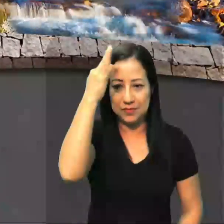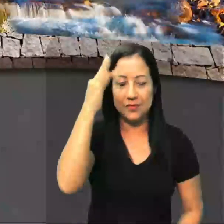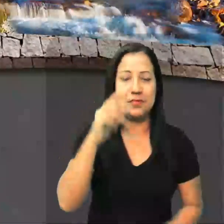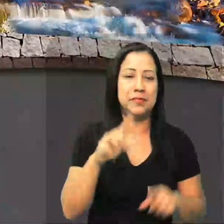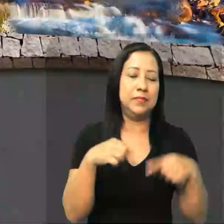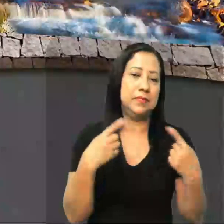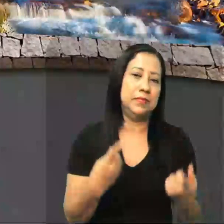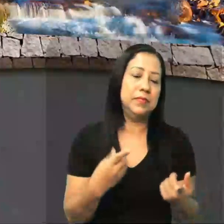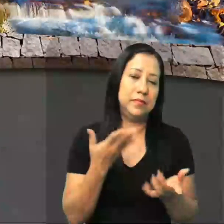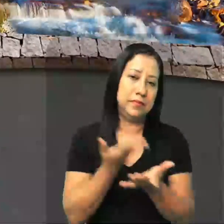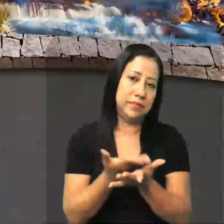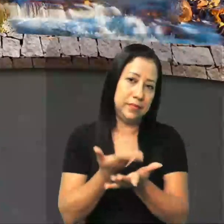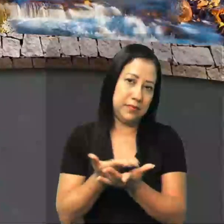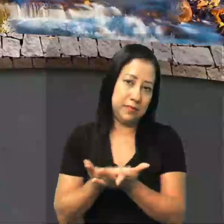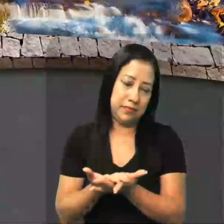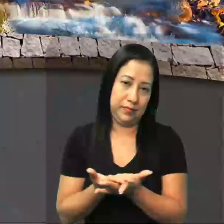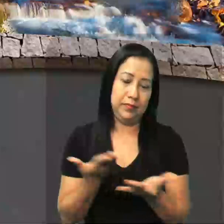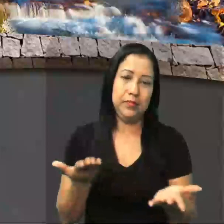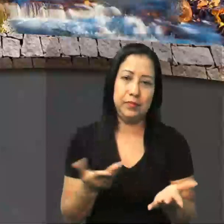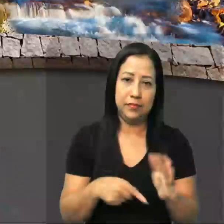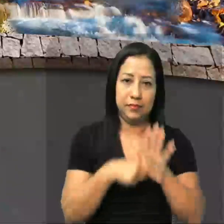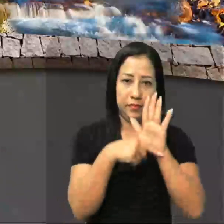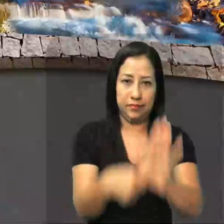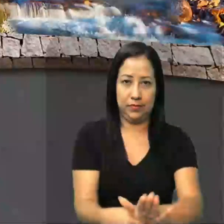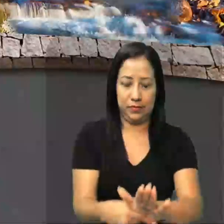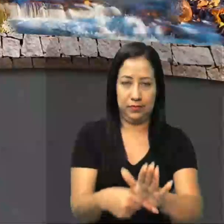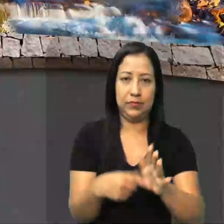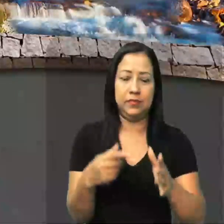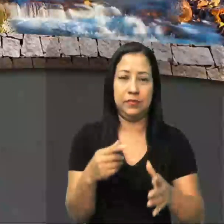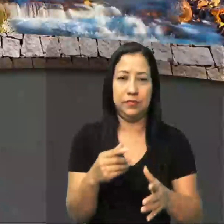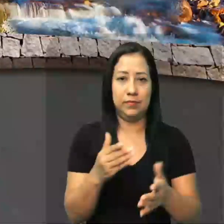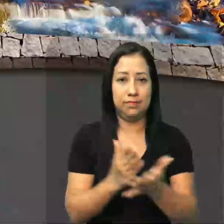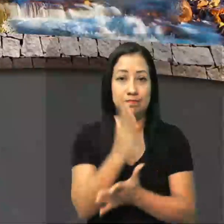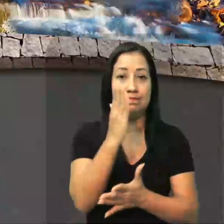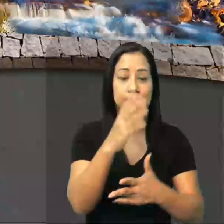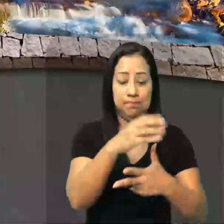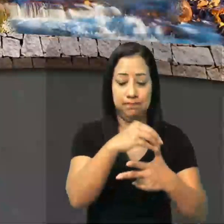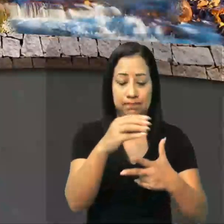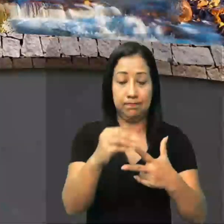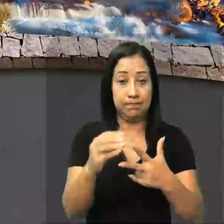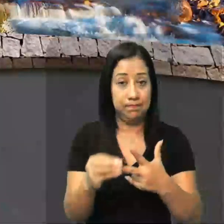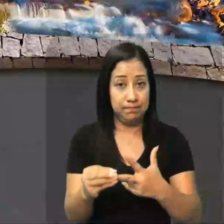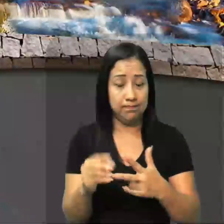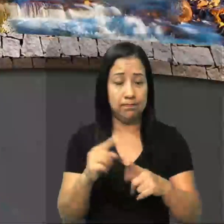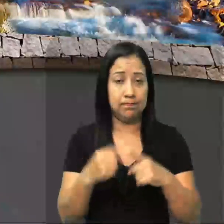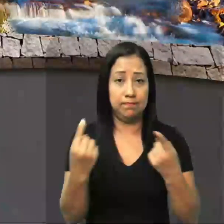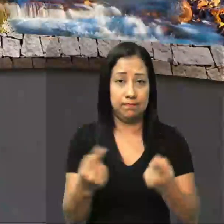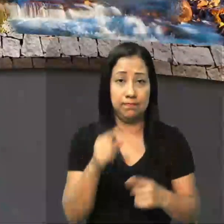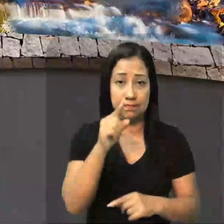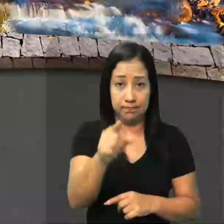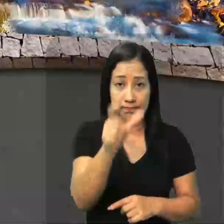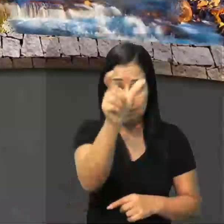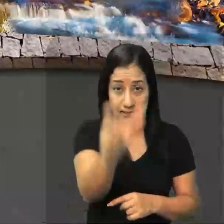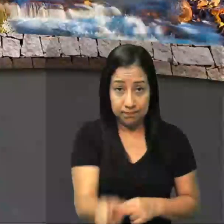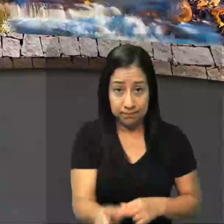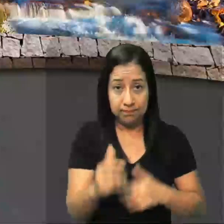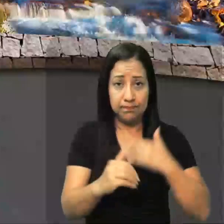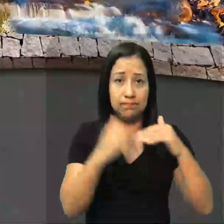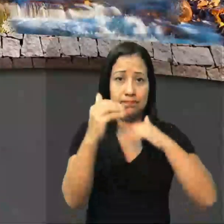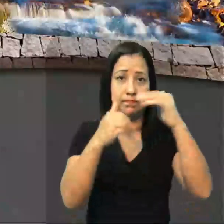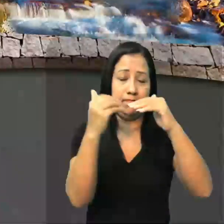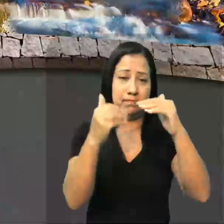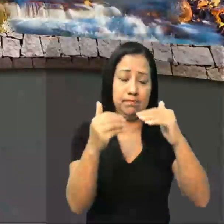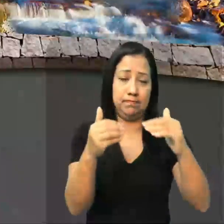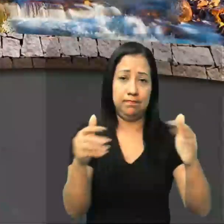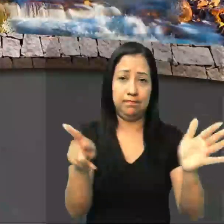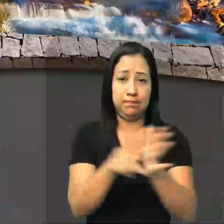não apenas crescer para o Enem, mas você crescer como pessoa, porque você agora vai entender os detalhes